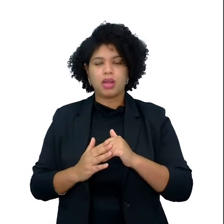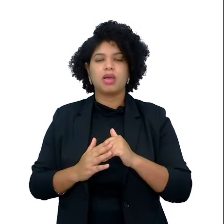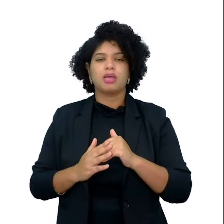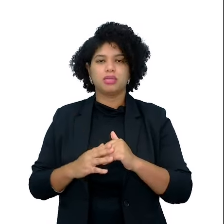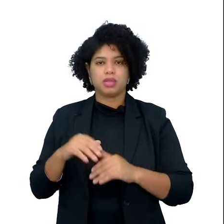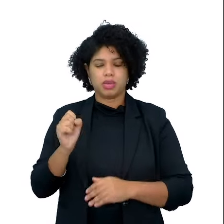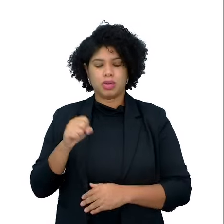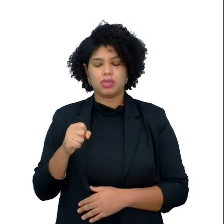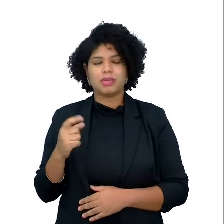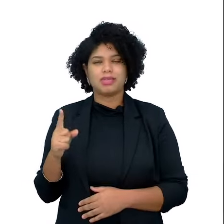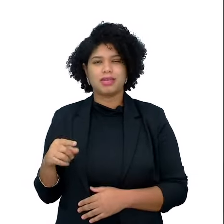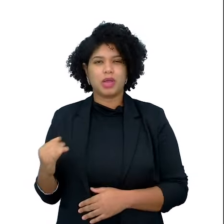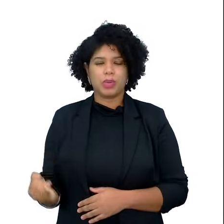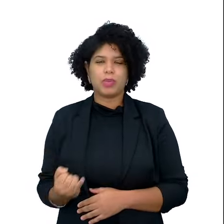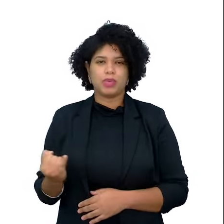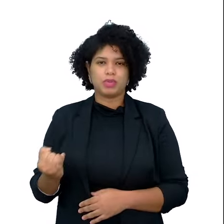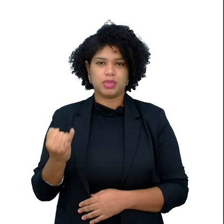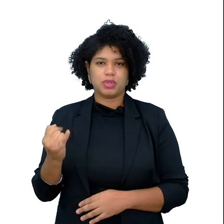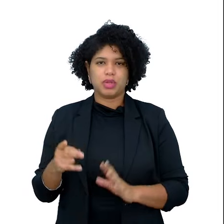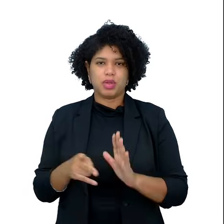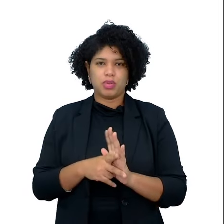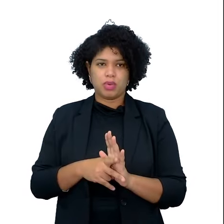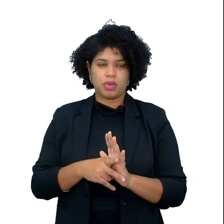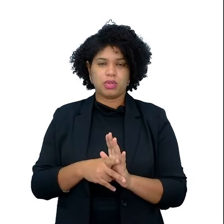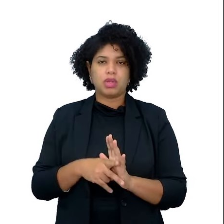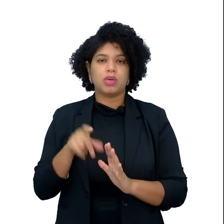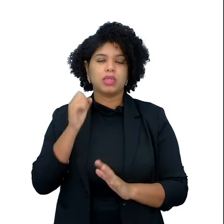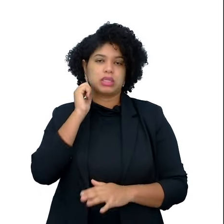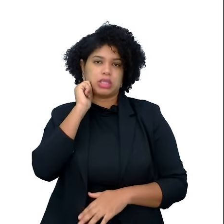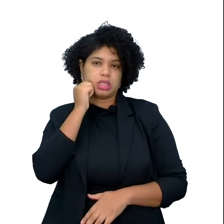como essencial aqui na ciência da natureza.